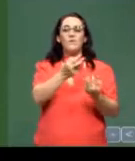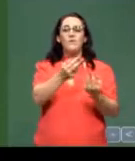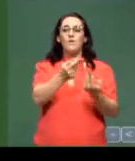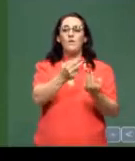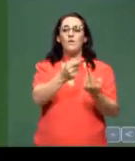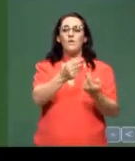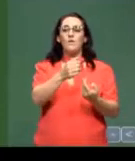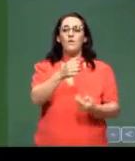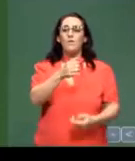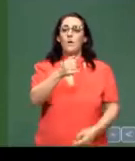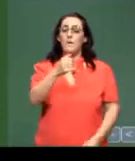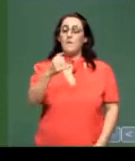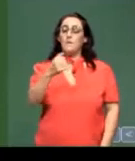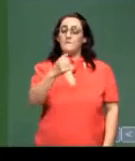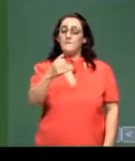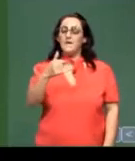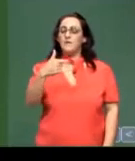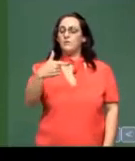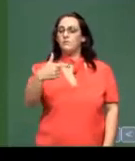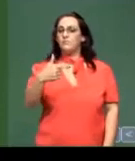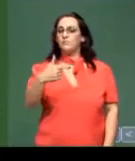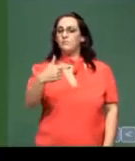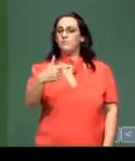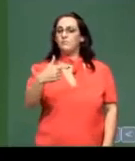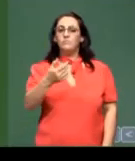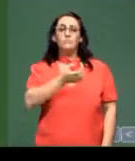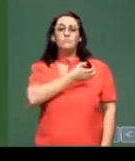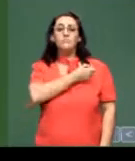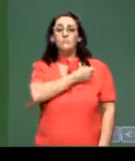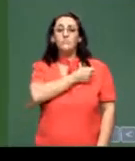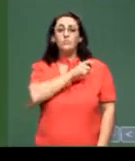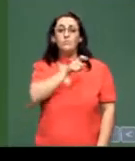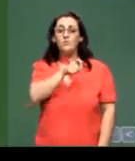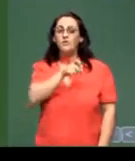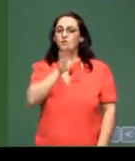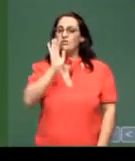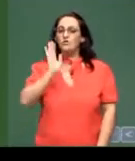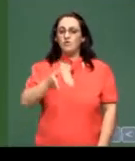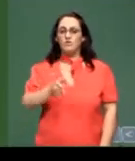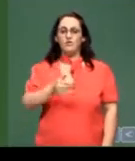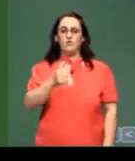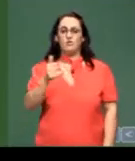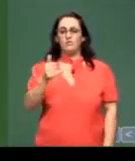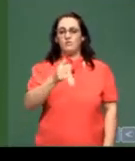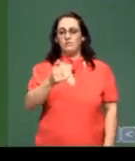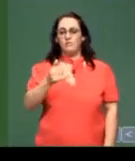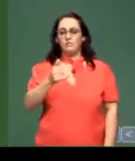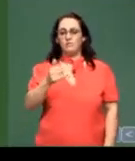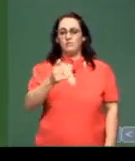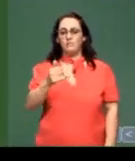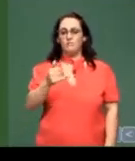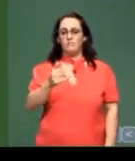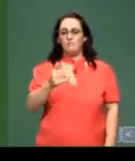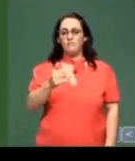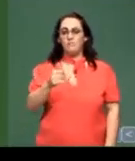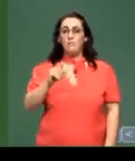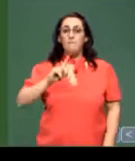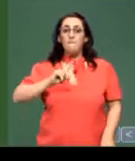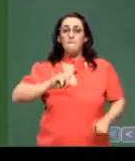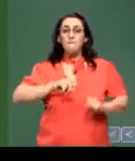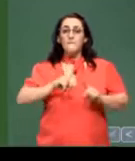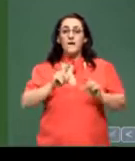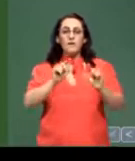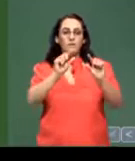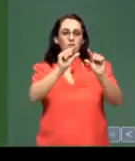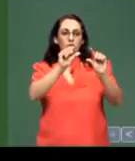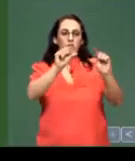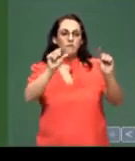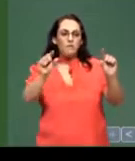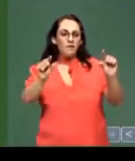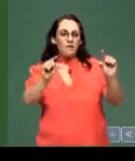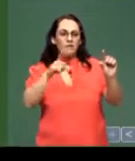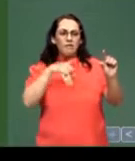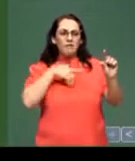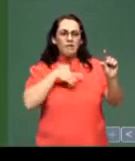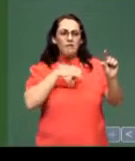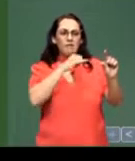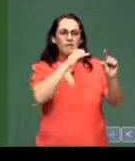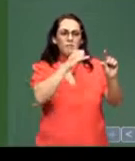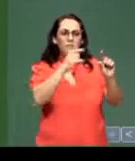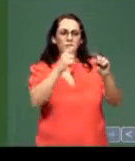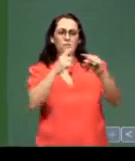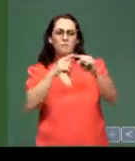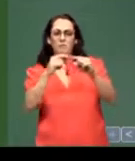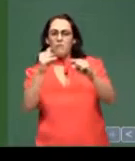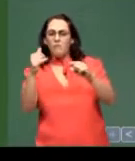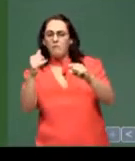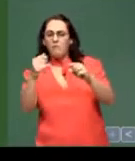Então, observe que o x já é negativo e ainda tem os sinais da expressão, ok? Então, vamos avaliar essa expressão